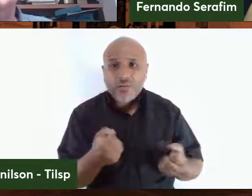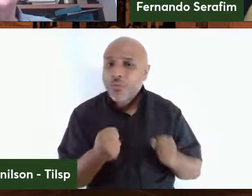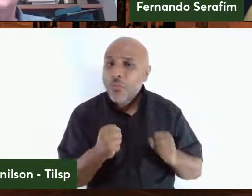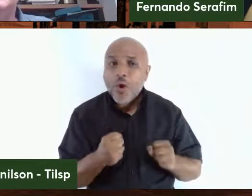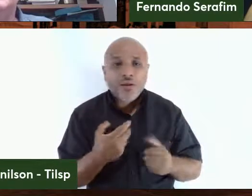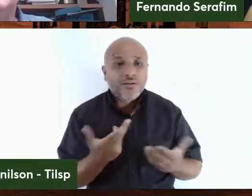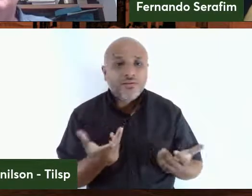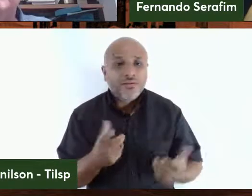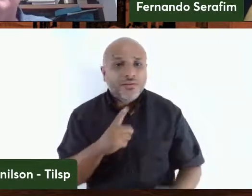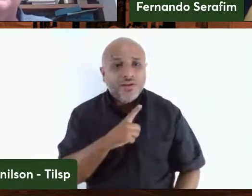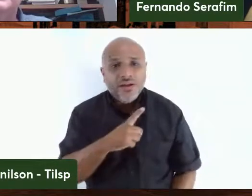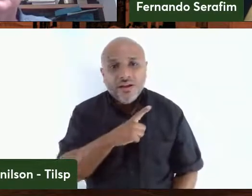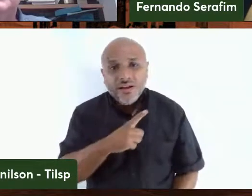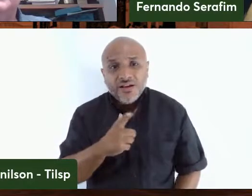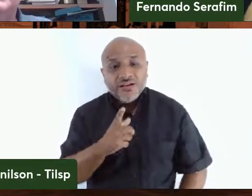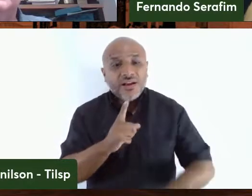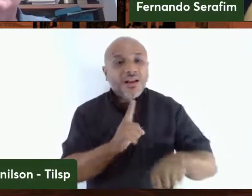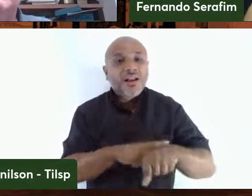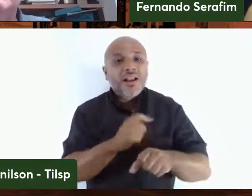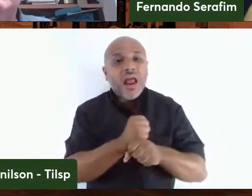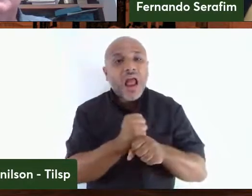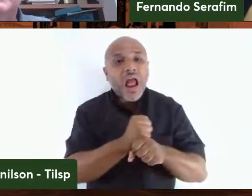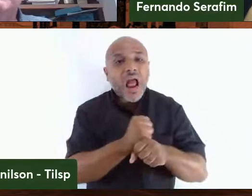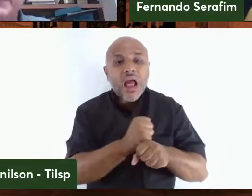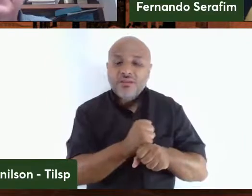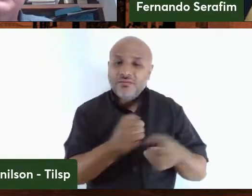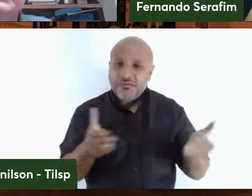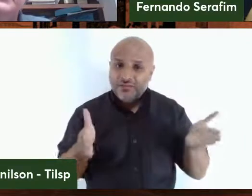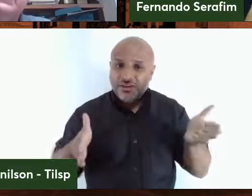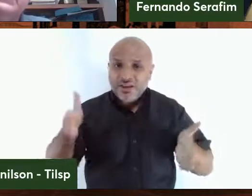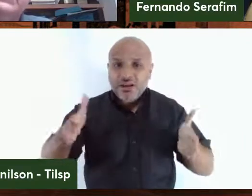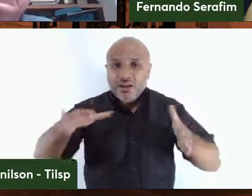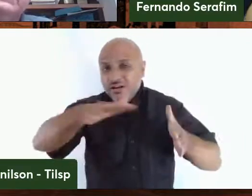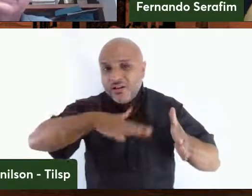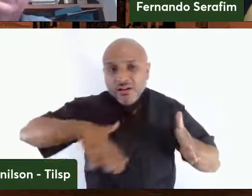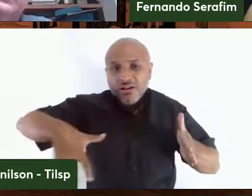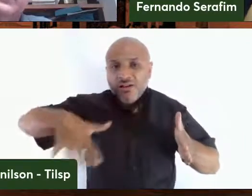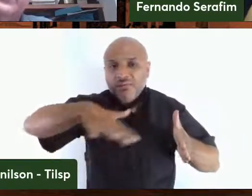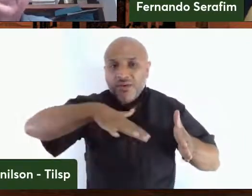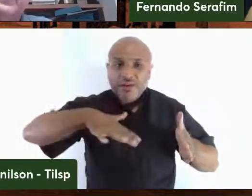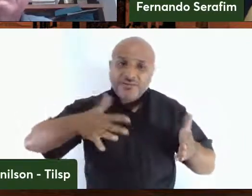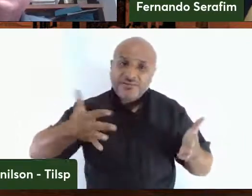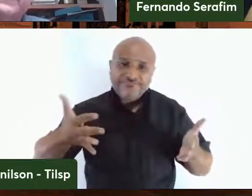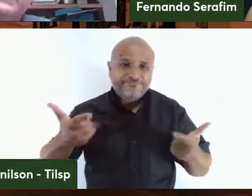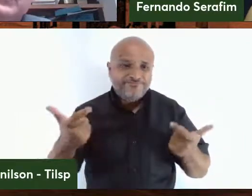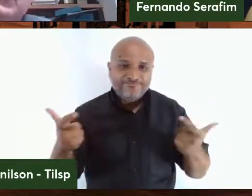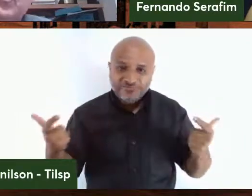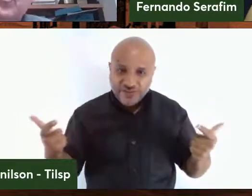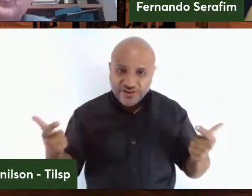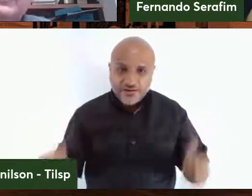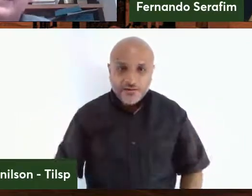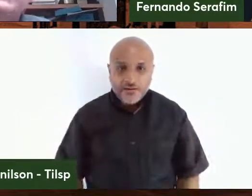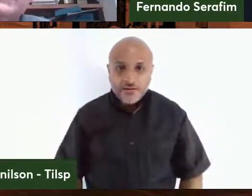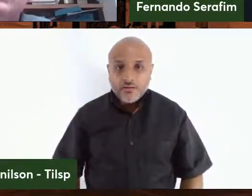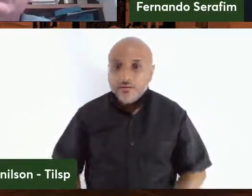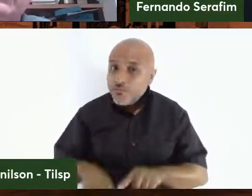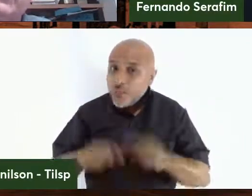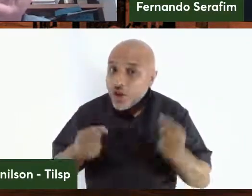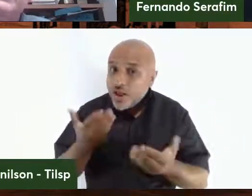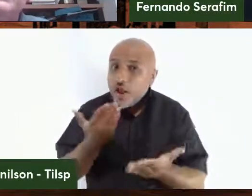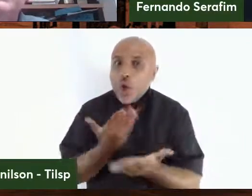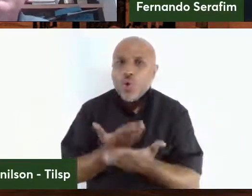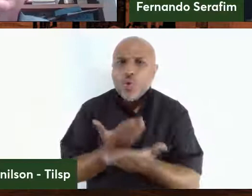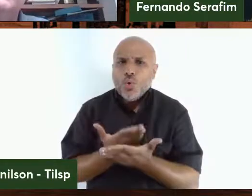naquele tempo e naquele ambiente. Entendeu? Mas ele estudou, graças ao